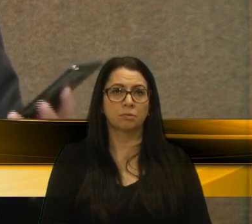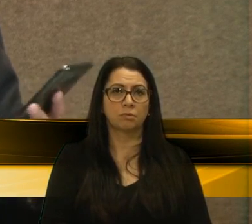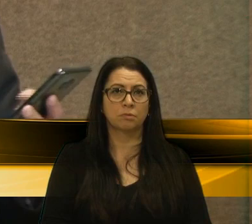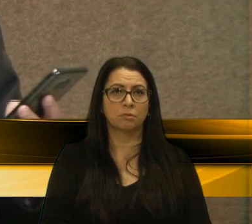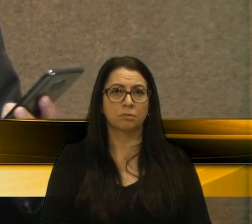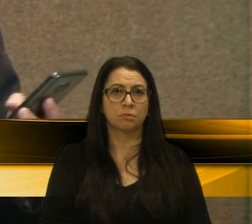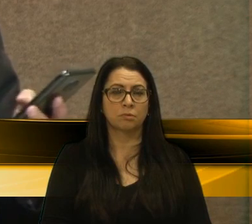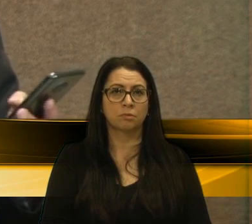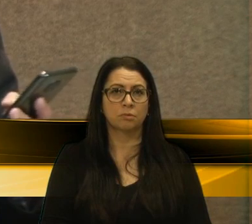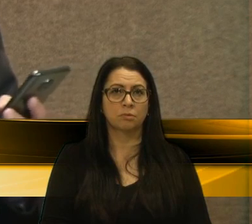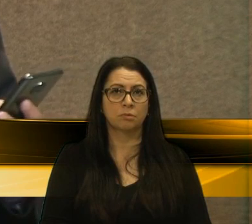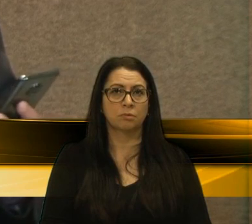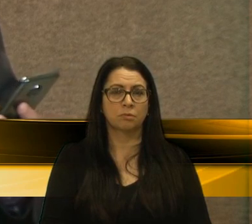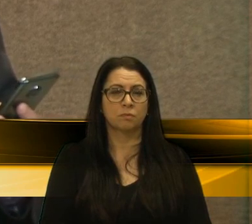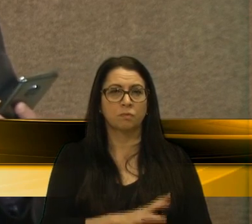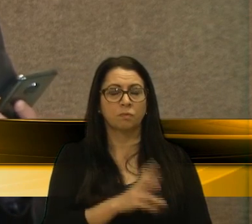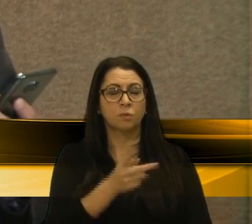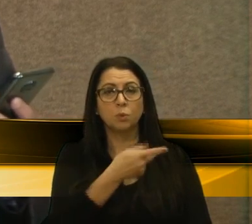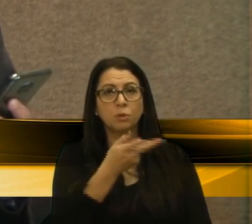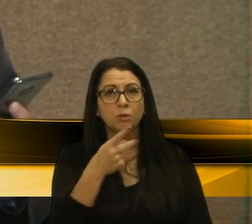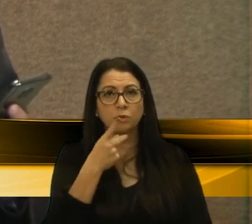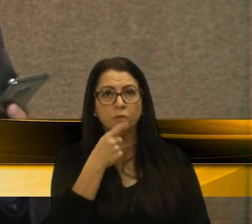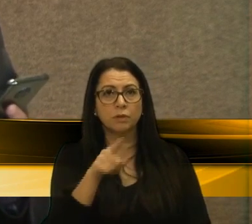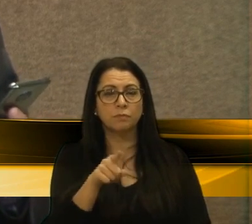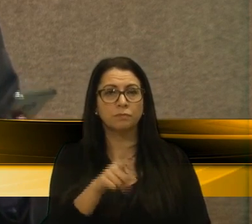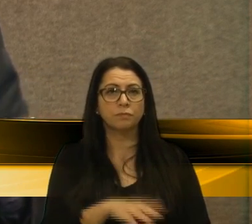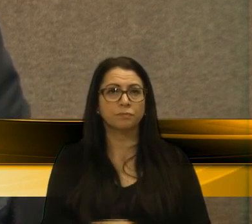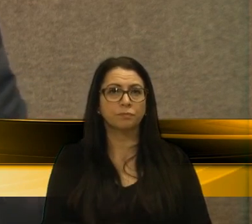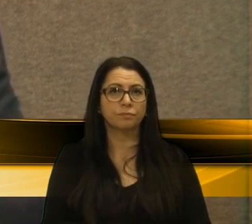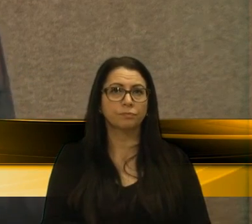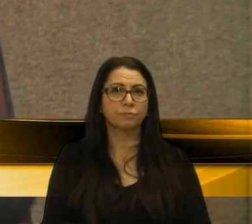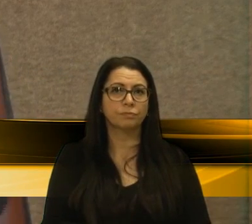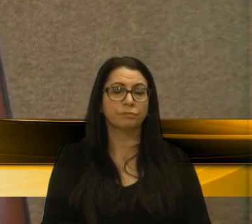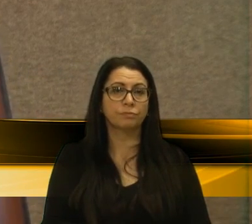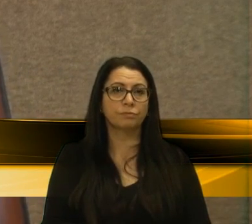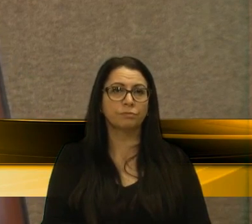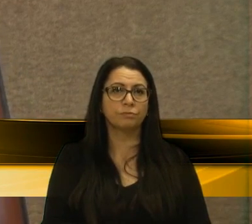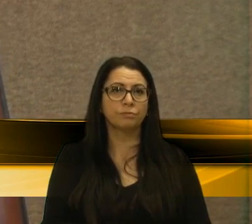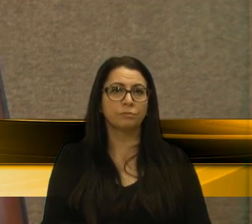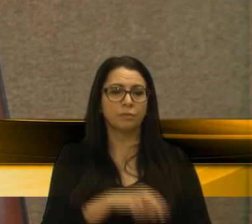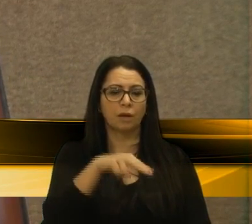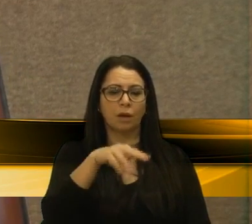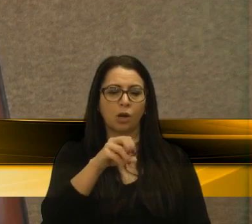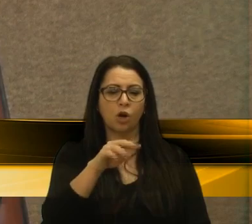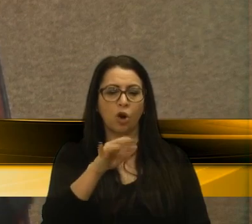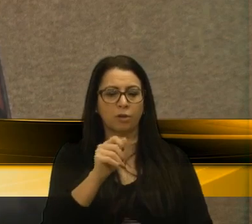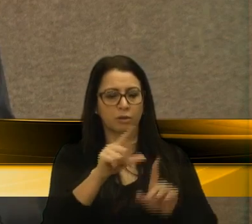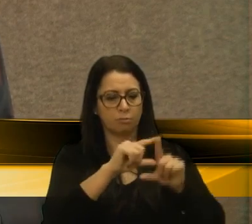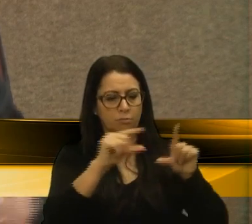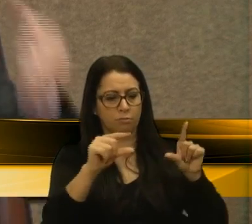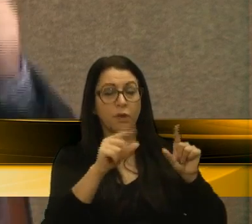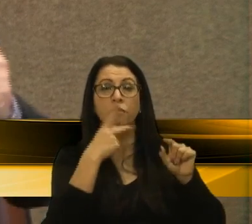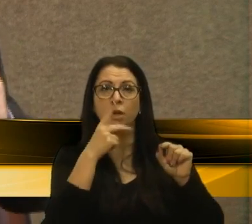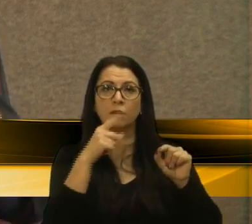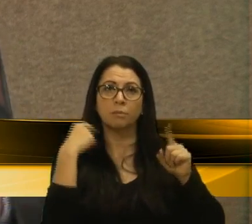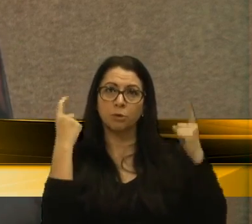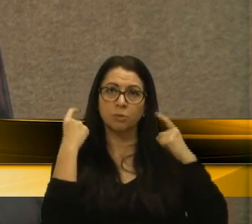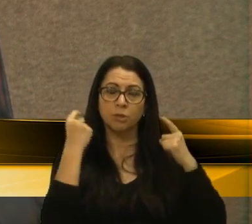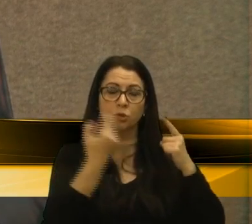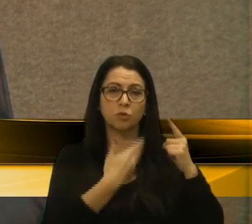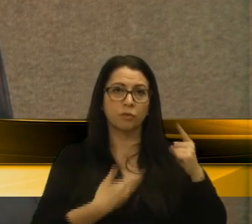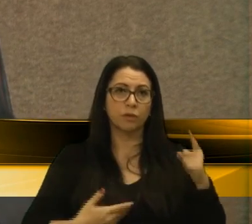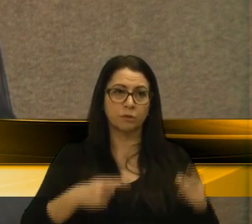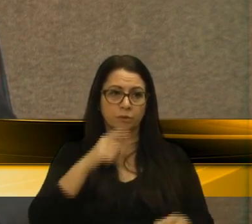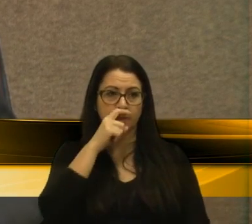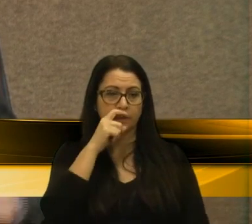Quando a nota diz o seguinte, a nota coloca justamente a preocupação do governador